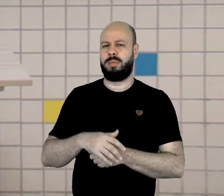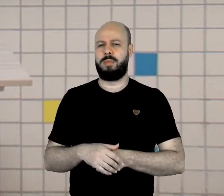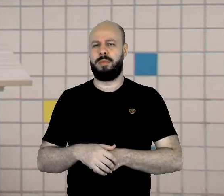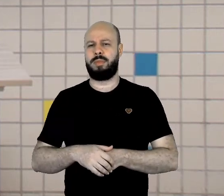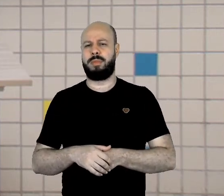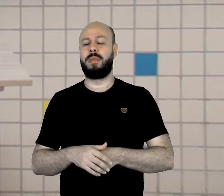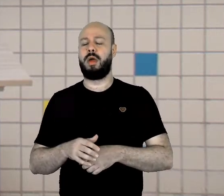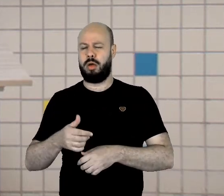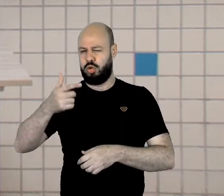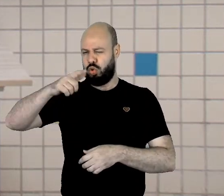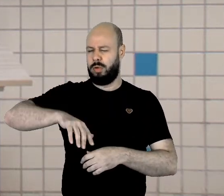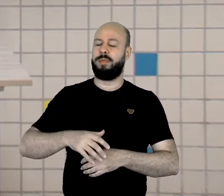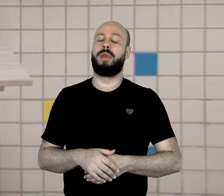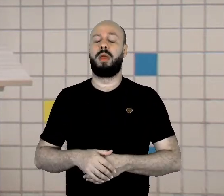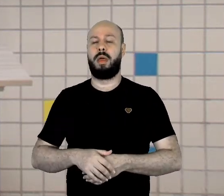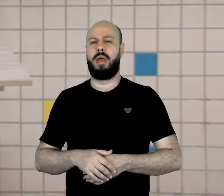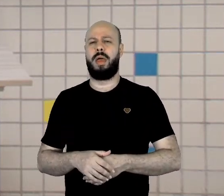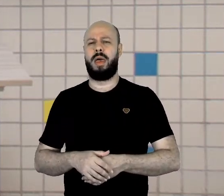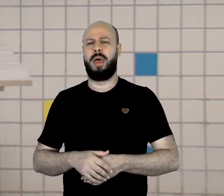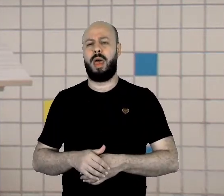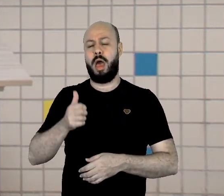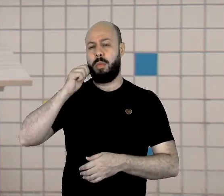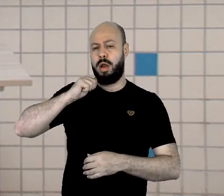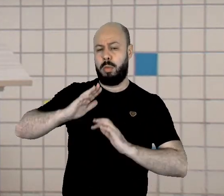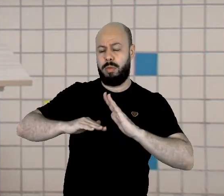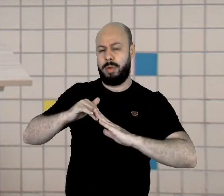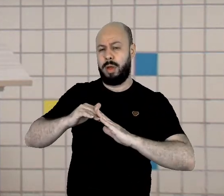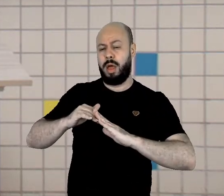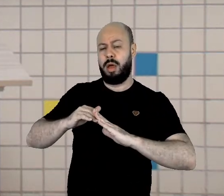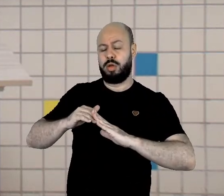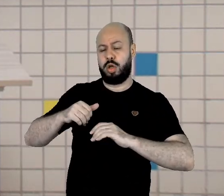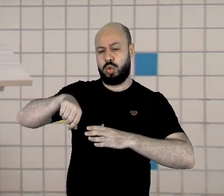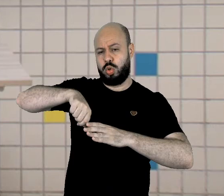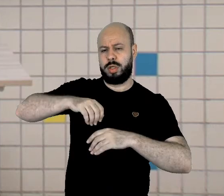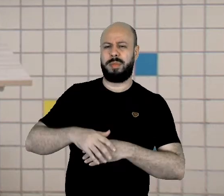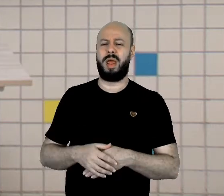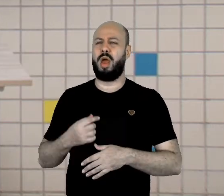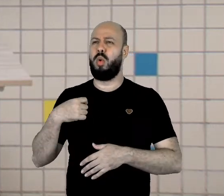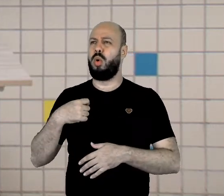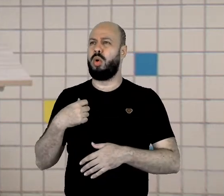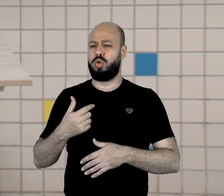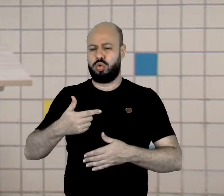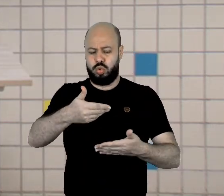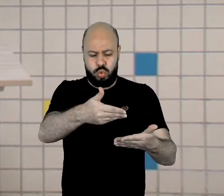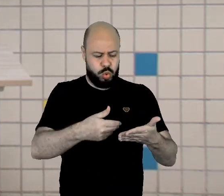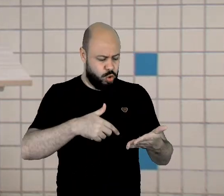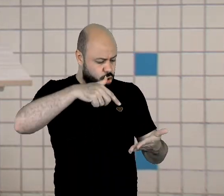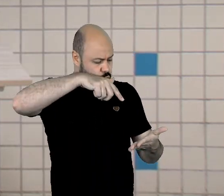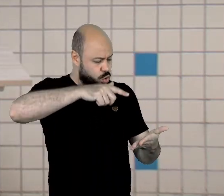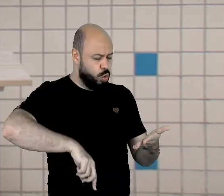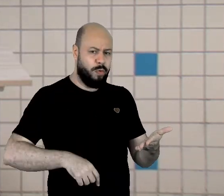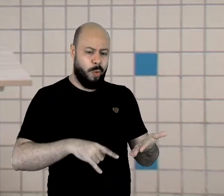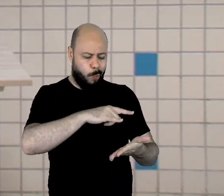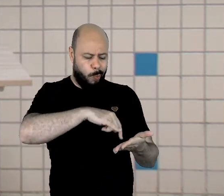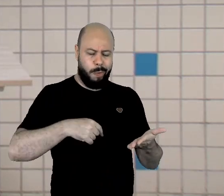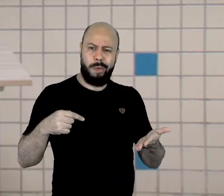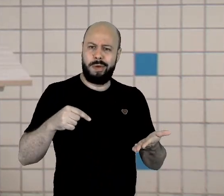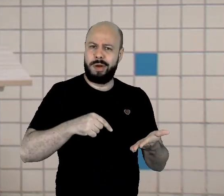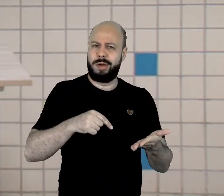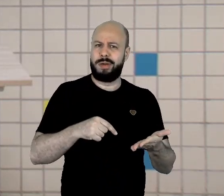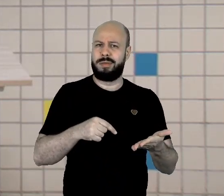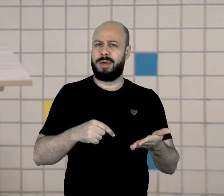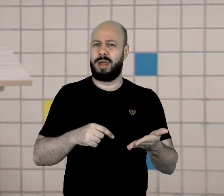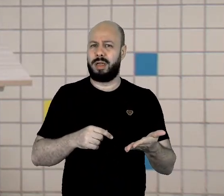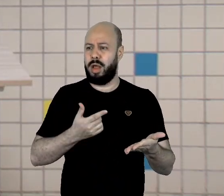cozinheira. Tô aqui com o reaviso do talão que chegou e o reaviso do outro que eu